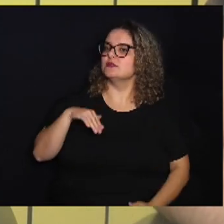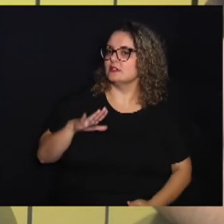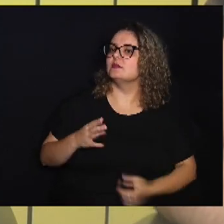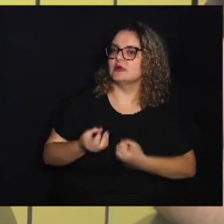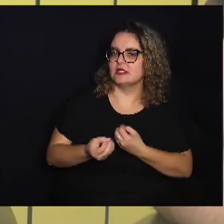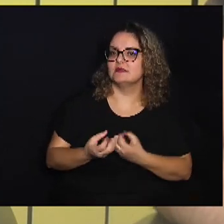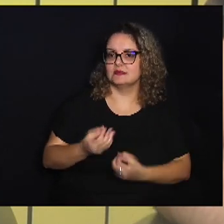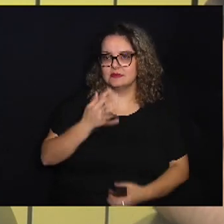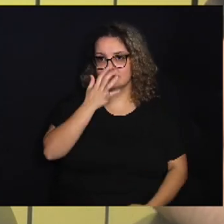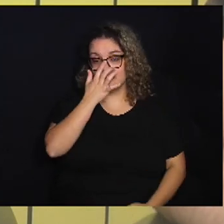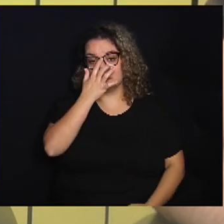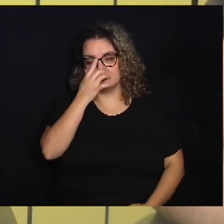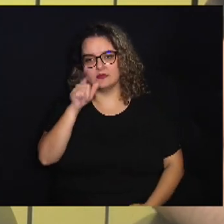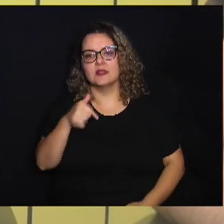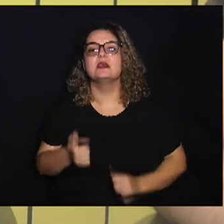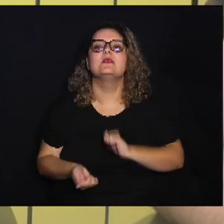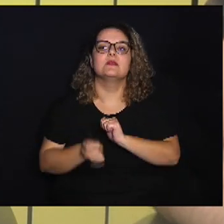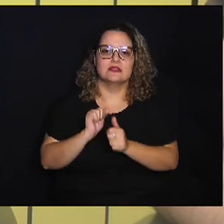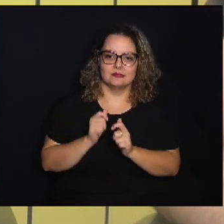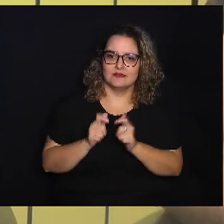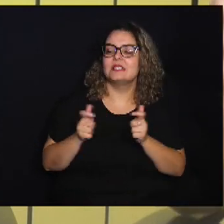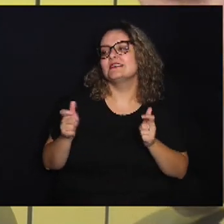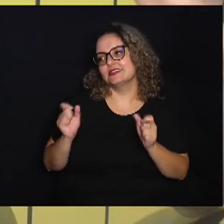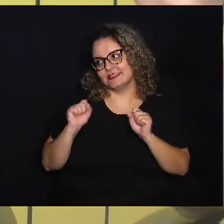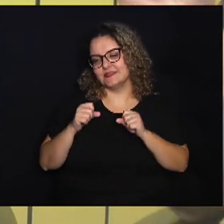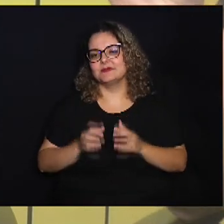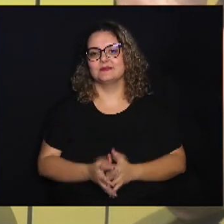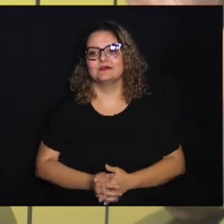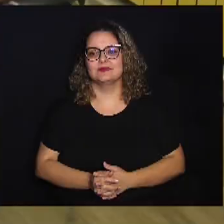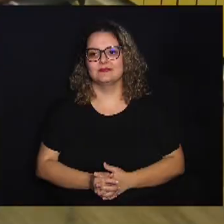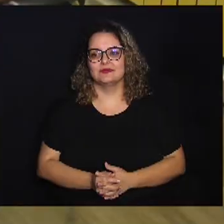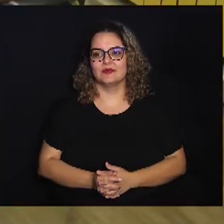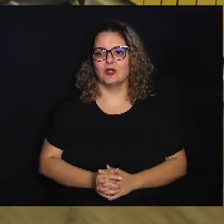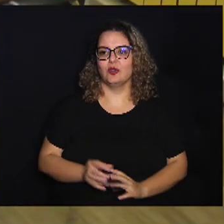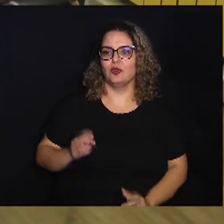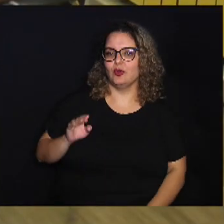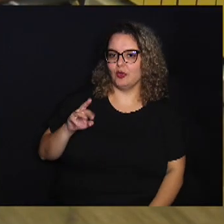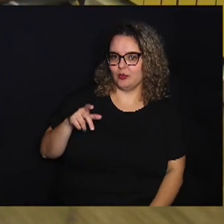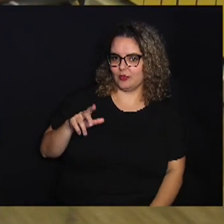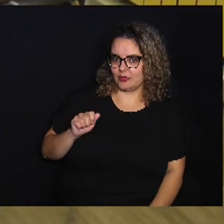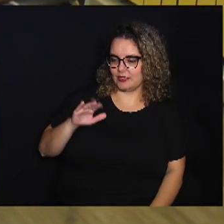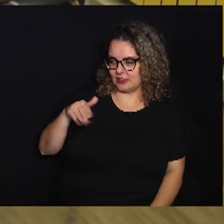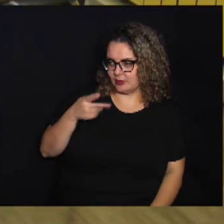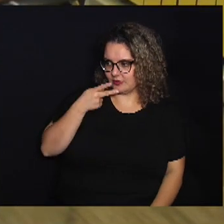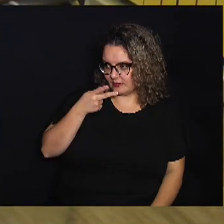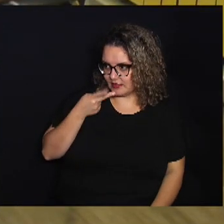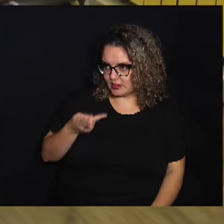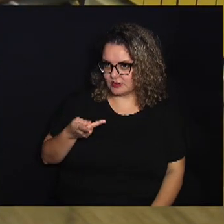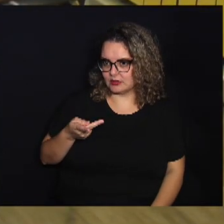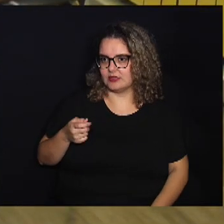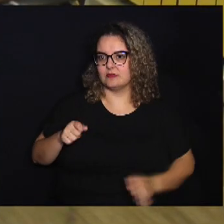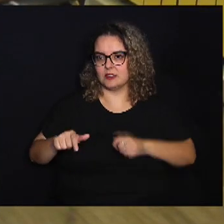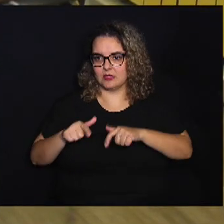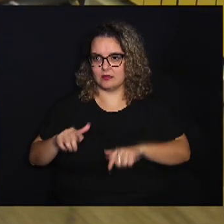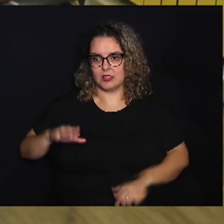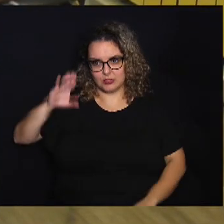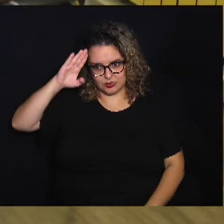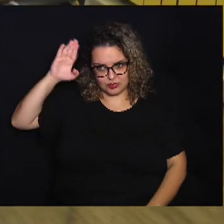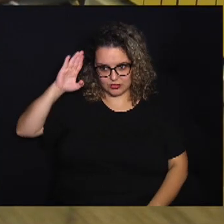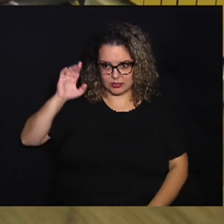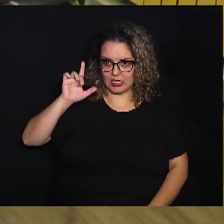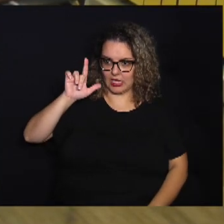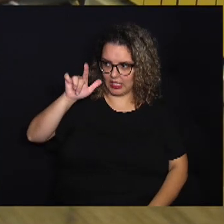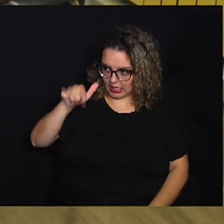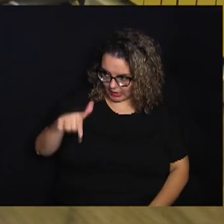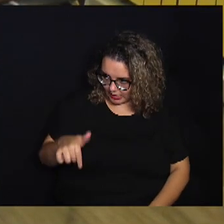informação, mas é um esporte que vem crescendo bastante. É, o Bruna, quando você falou dessa sua formação acadêmica, você fez